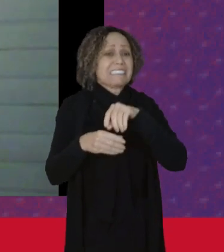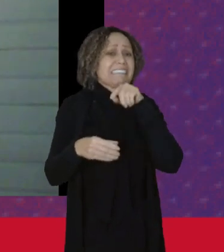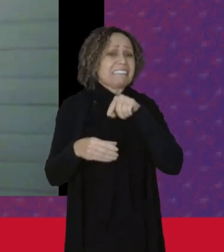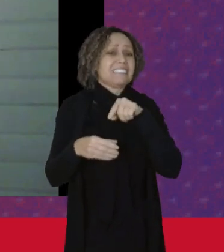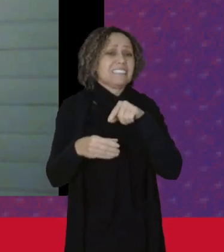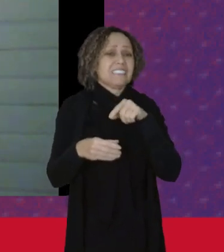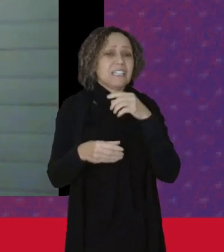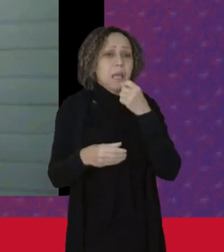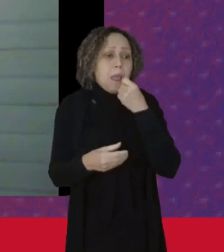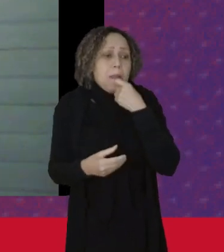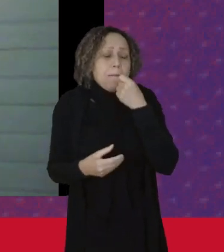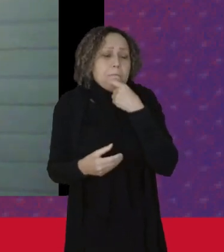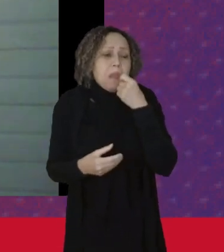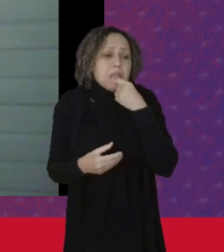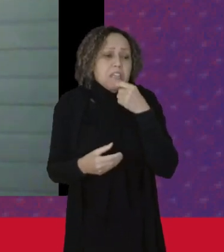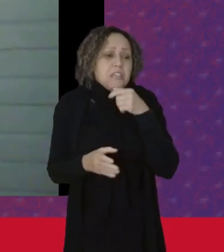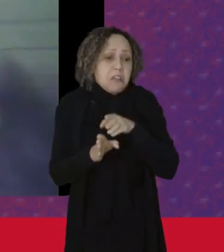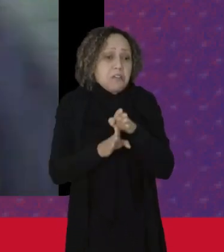medicalização, nessa